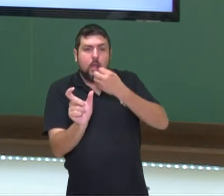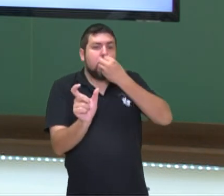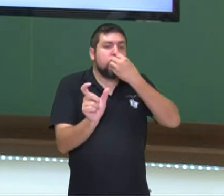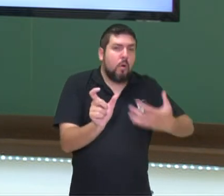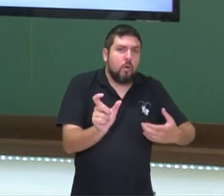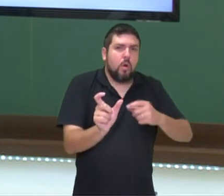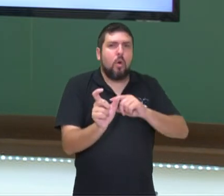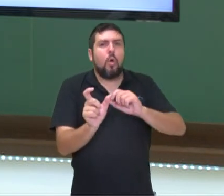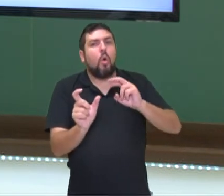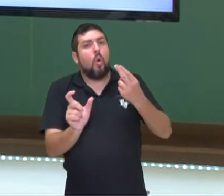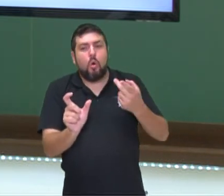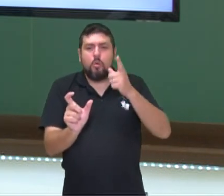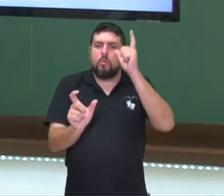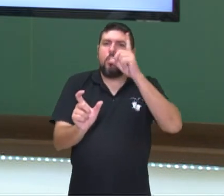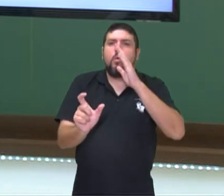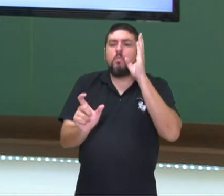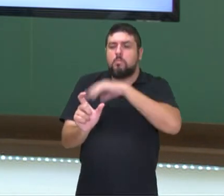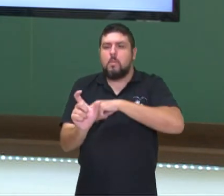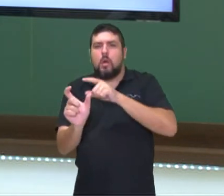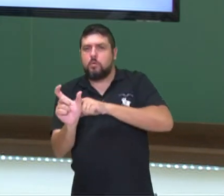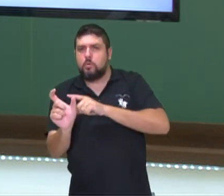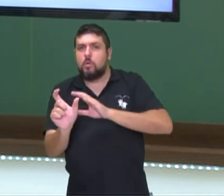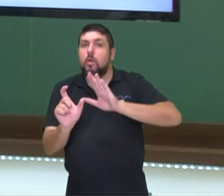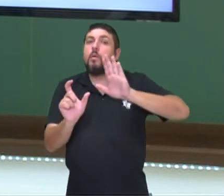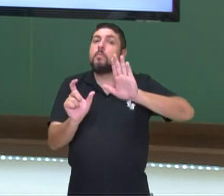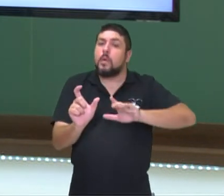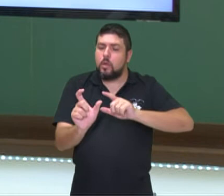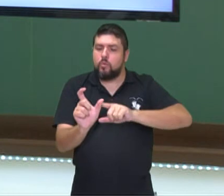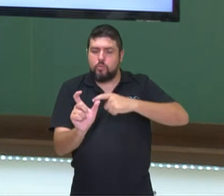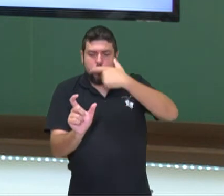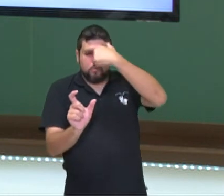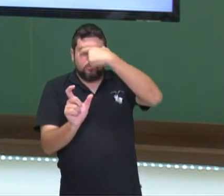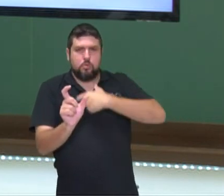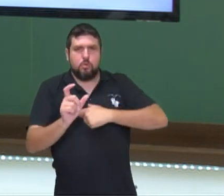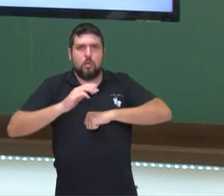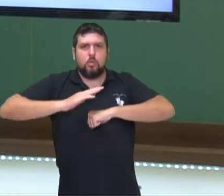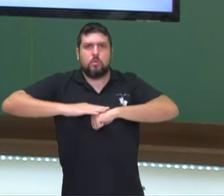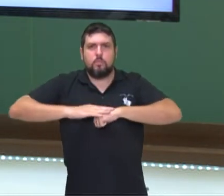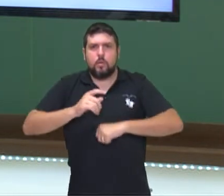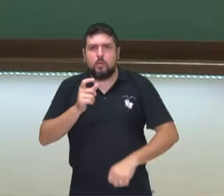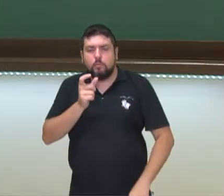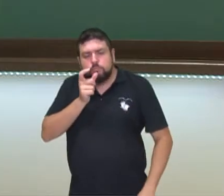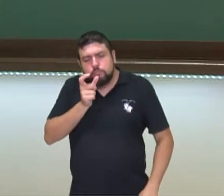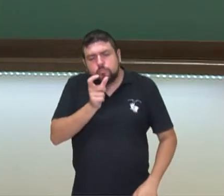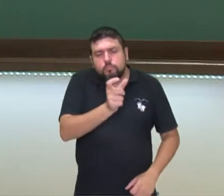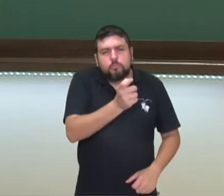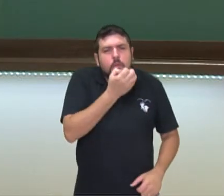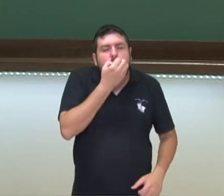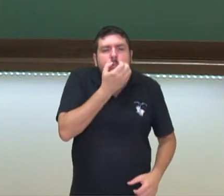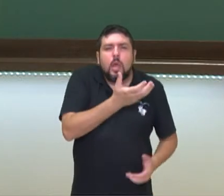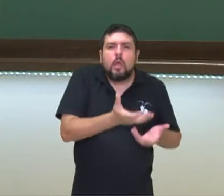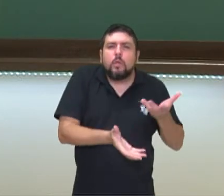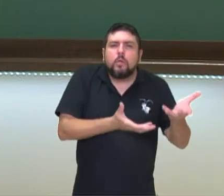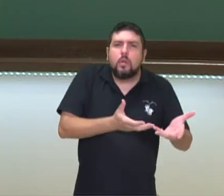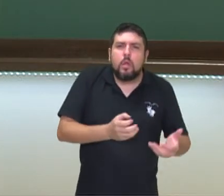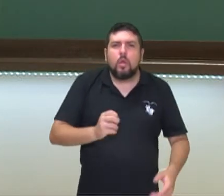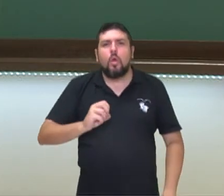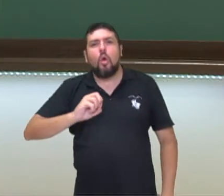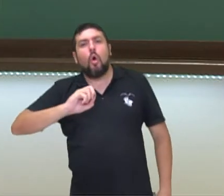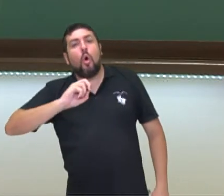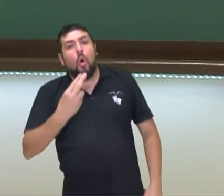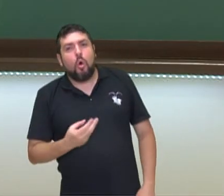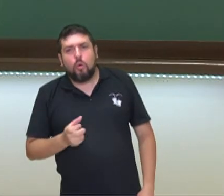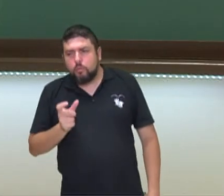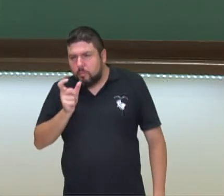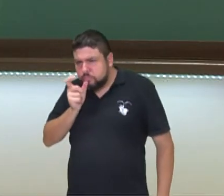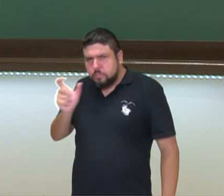palavra é boa ou má em si, mas depende sempre do seu uso, dos interesses com que ela é usada. Da maneira como você